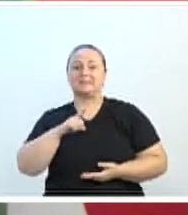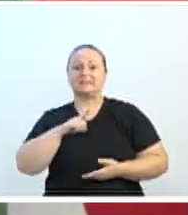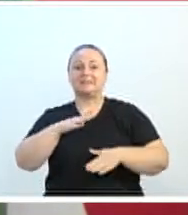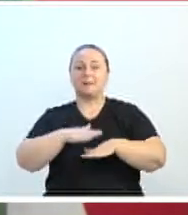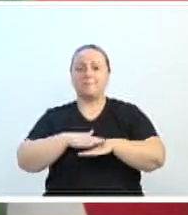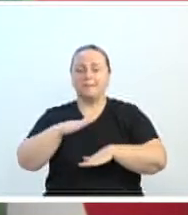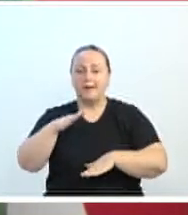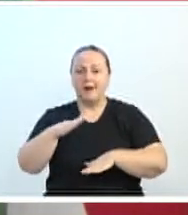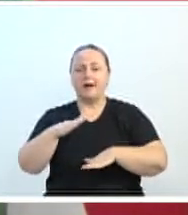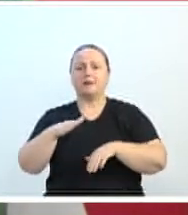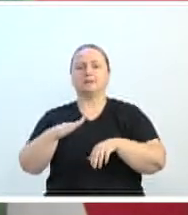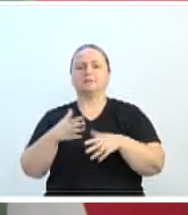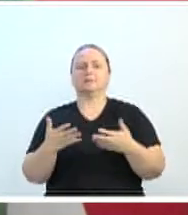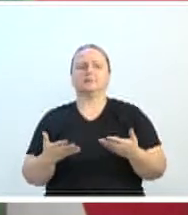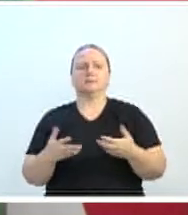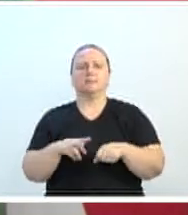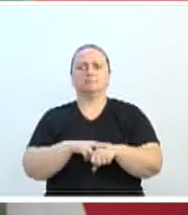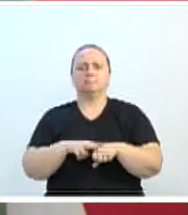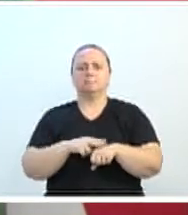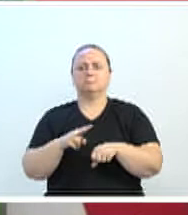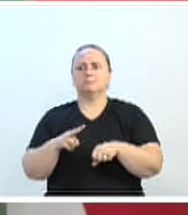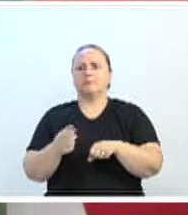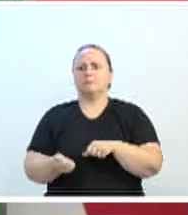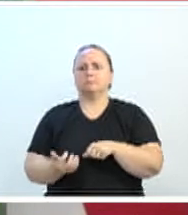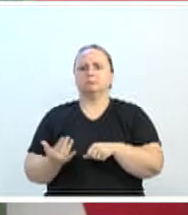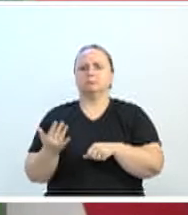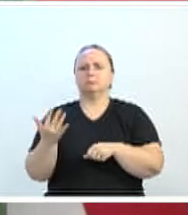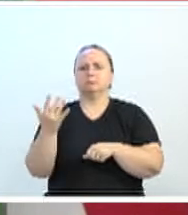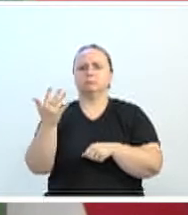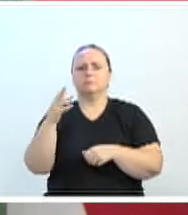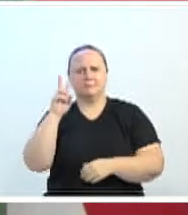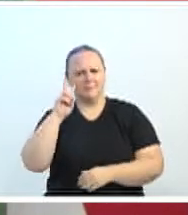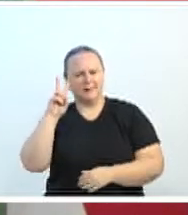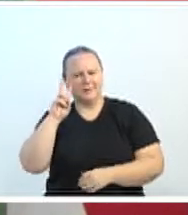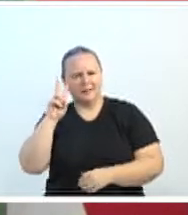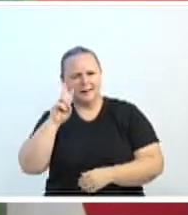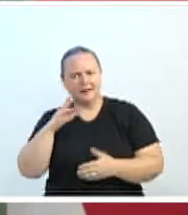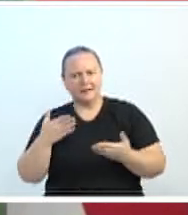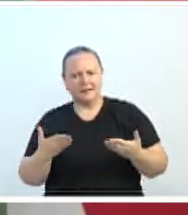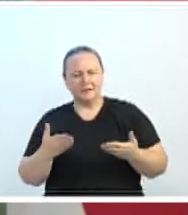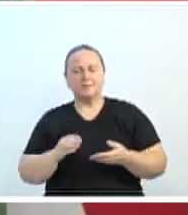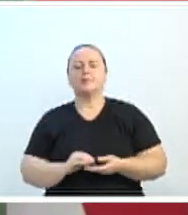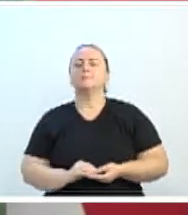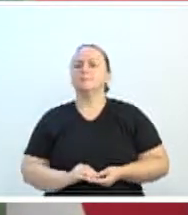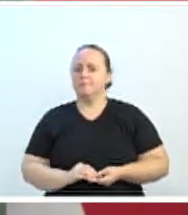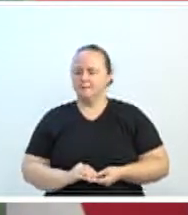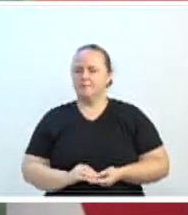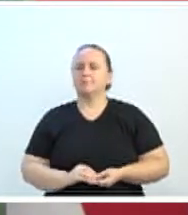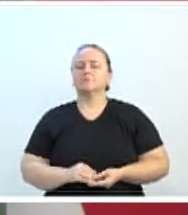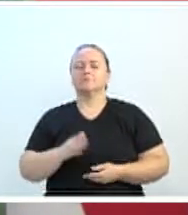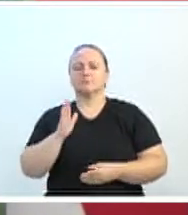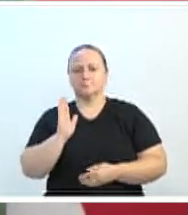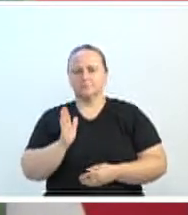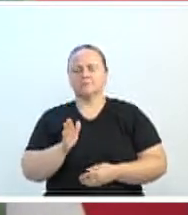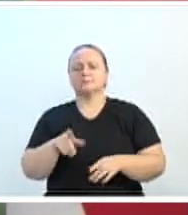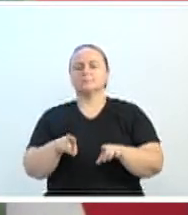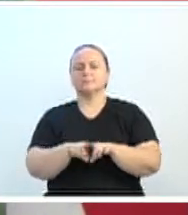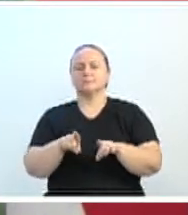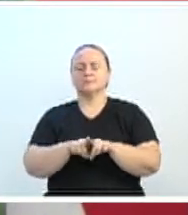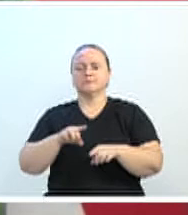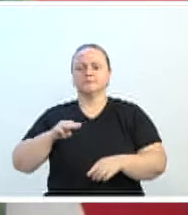um crescimento maior do mato, enfim. E lembrando que nós temos ainda também, por recomendação do MP,